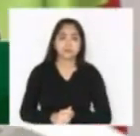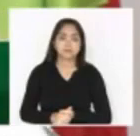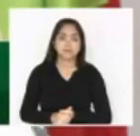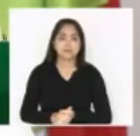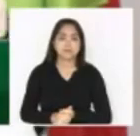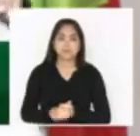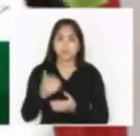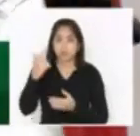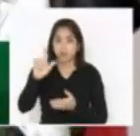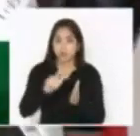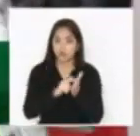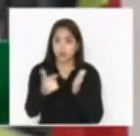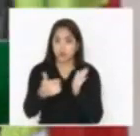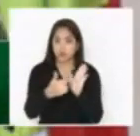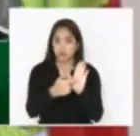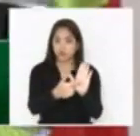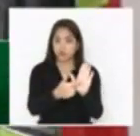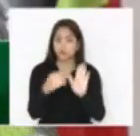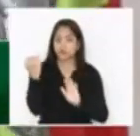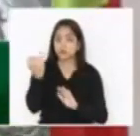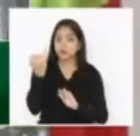Outra reportagem importante.